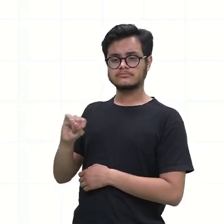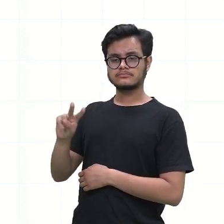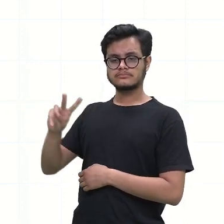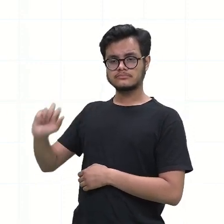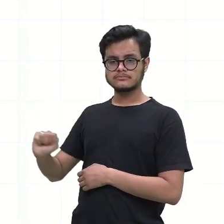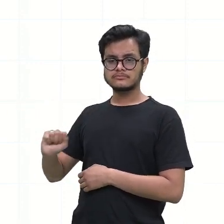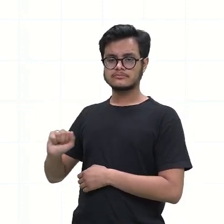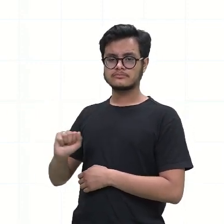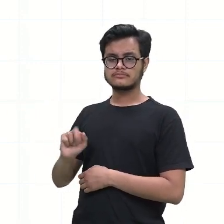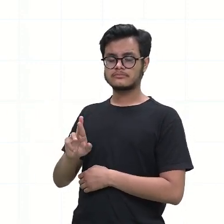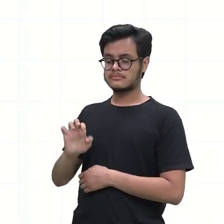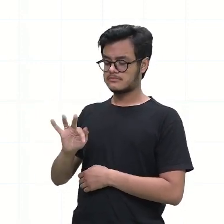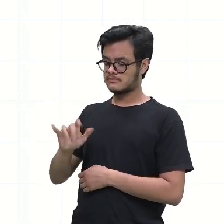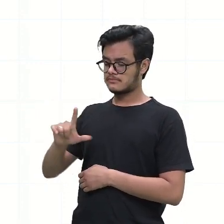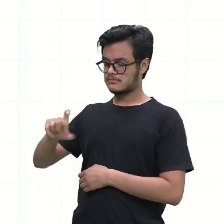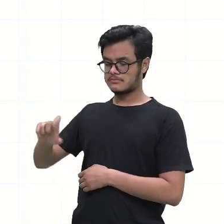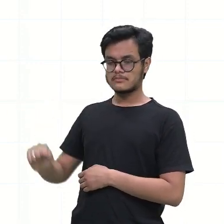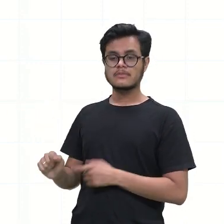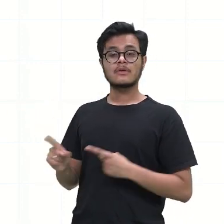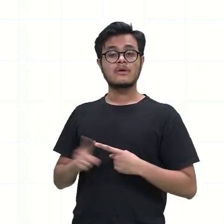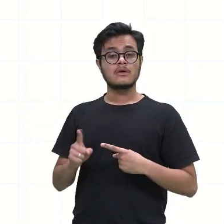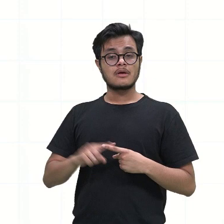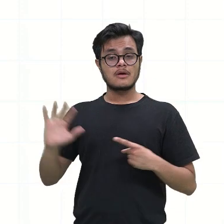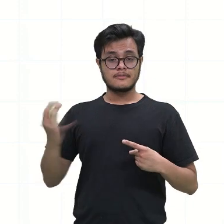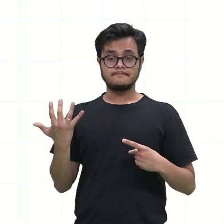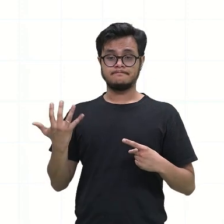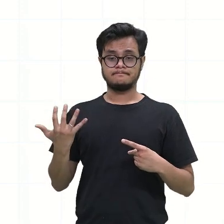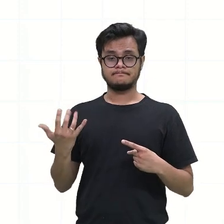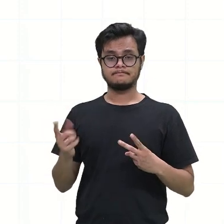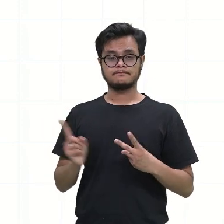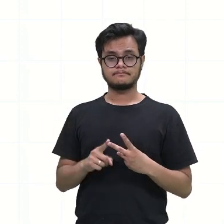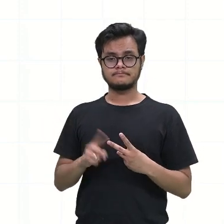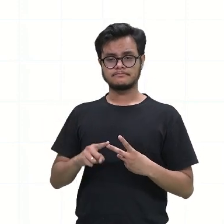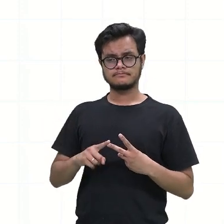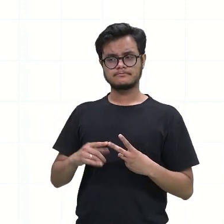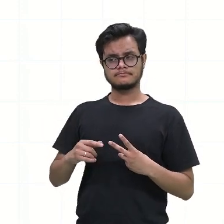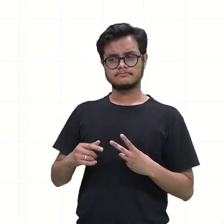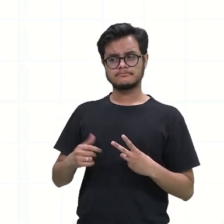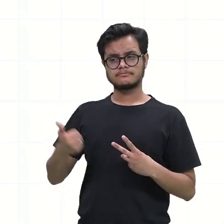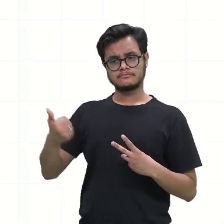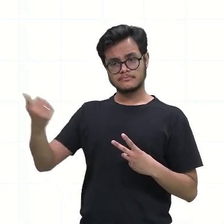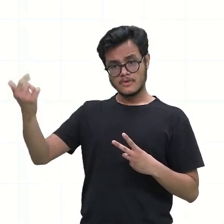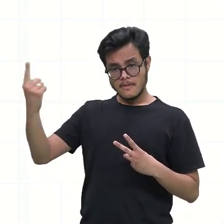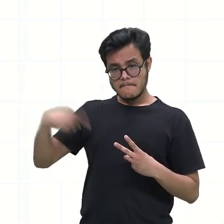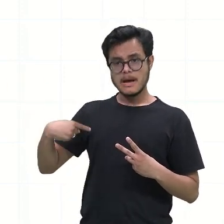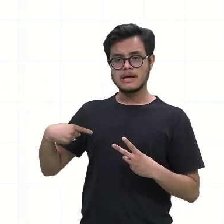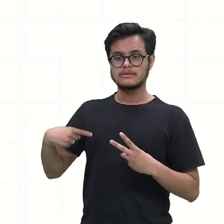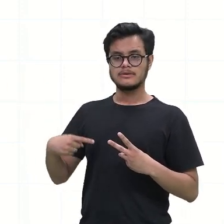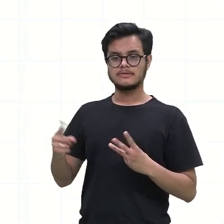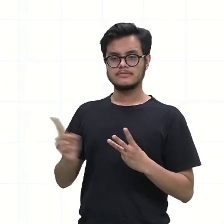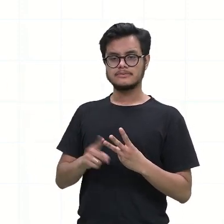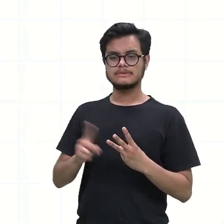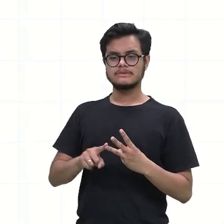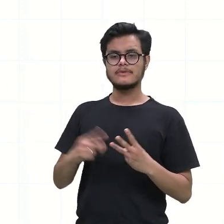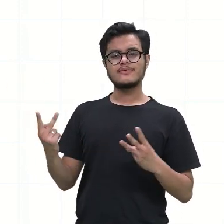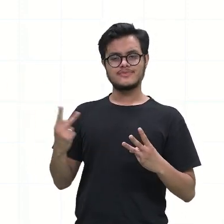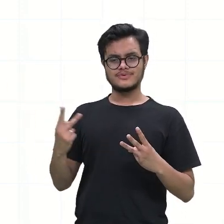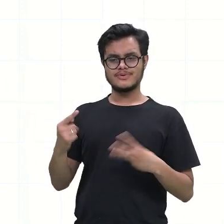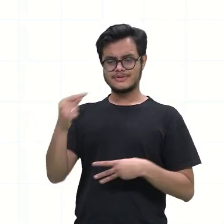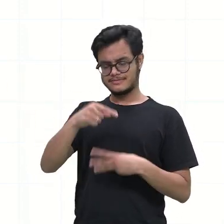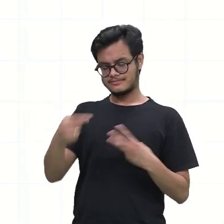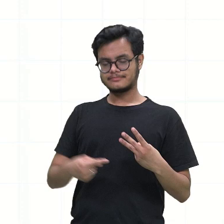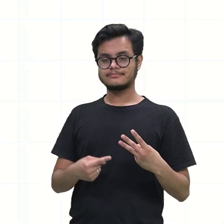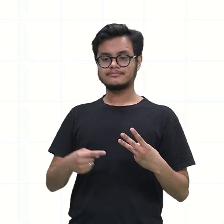reflexiva. Ativa quando o sujeito pratica a ação, passiva quando ele recebe essa ação, ou reflexiva quando